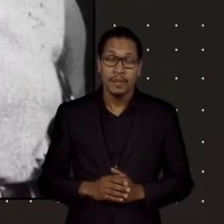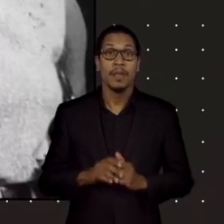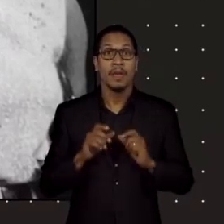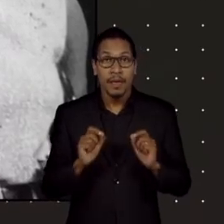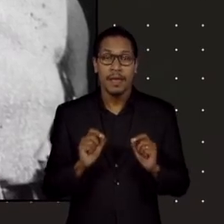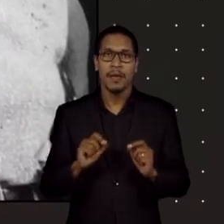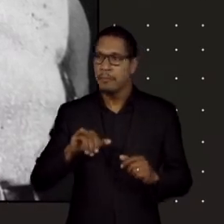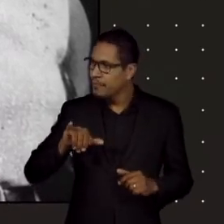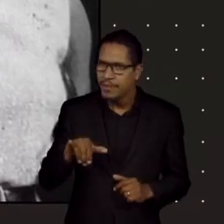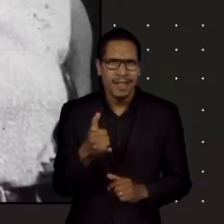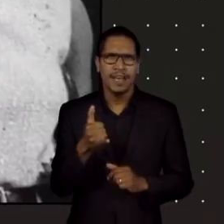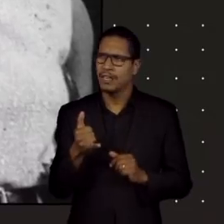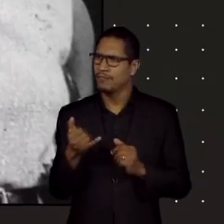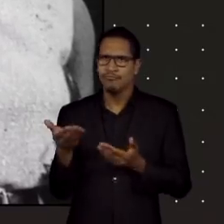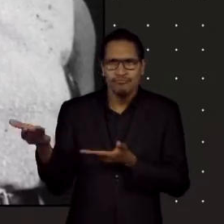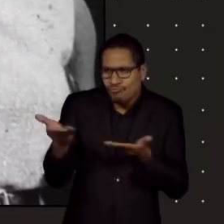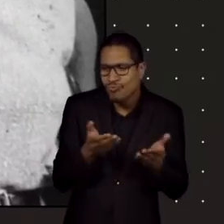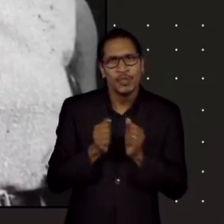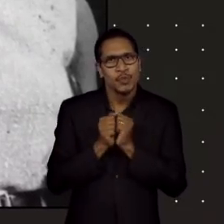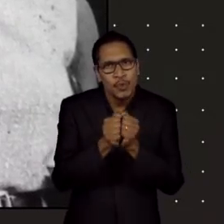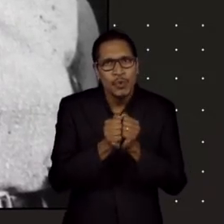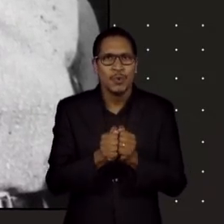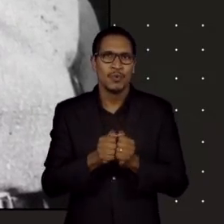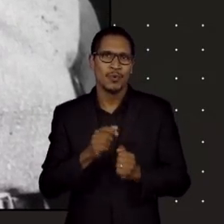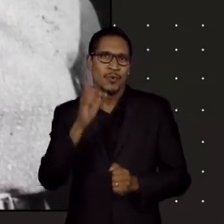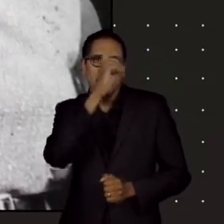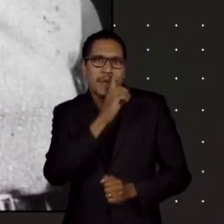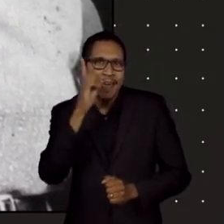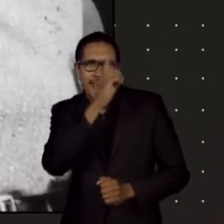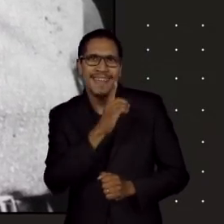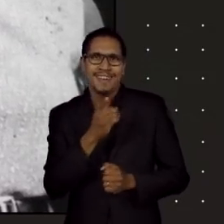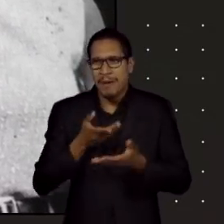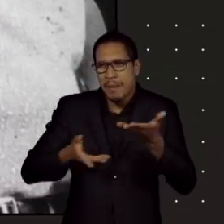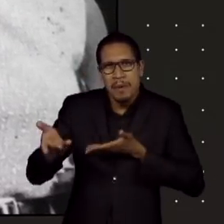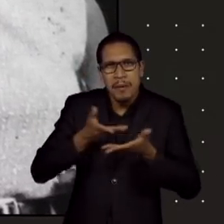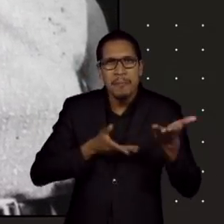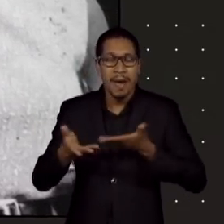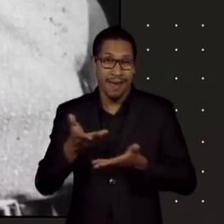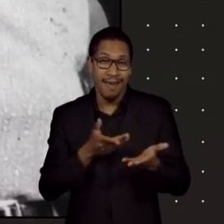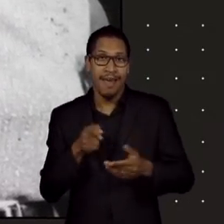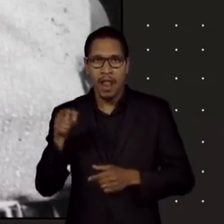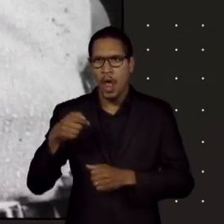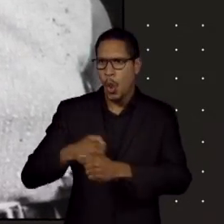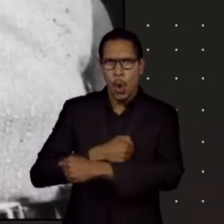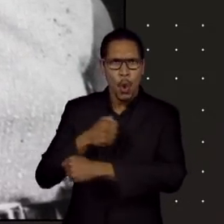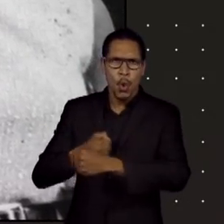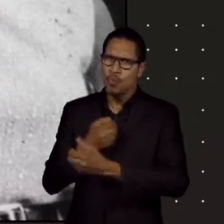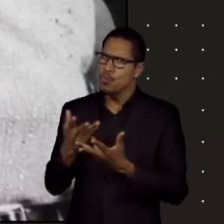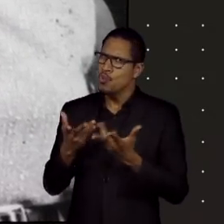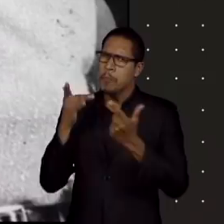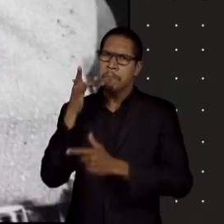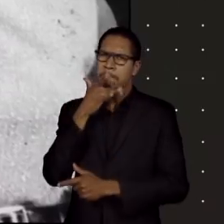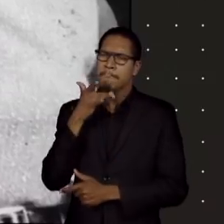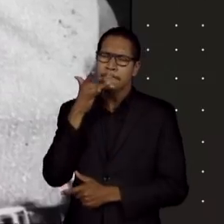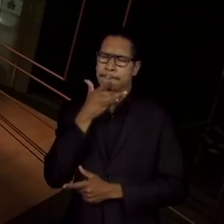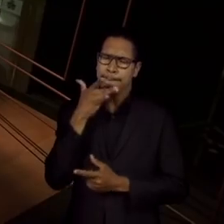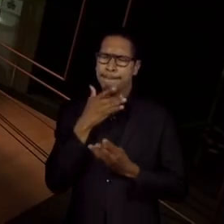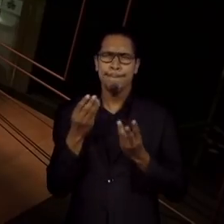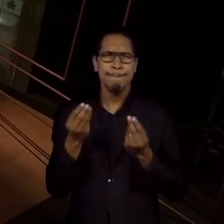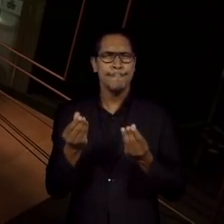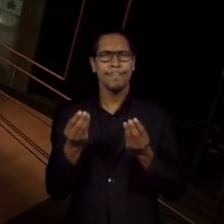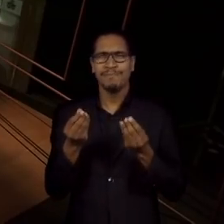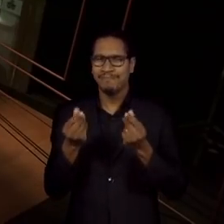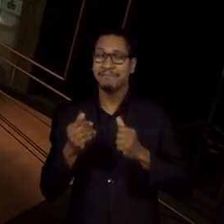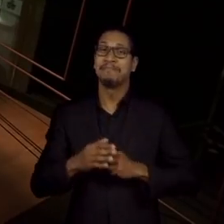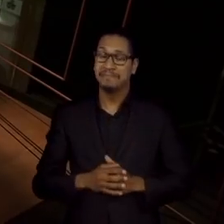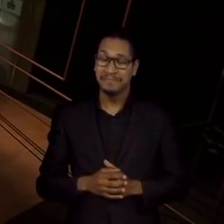várias noites em casa, aos domingos, na cozinha, que ela era uma grande cozinhava, fazia coisas maravilhosas na cozinha. Então,